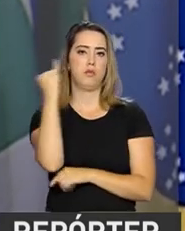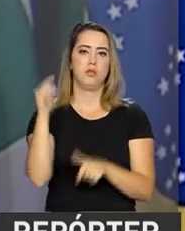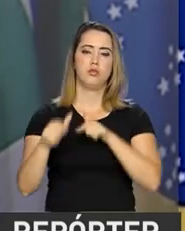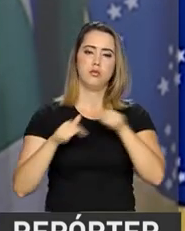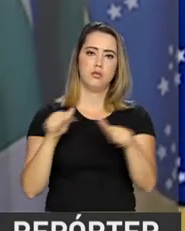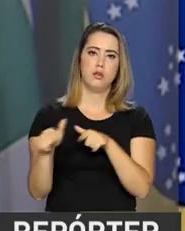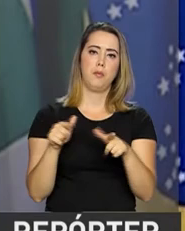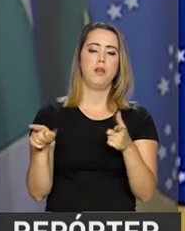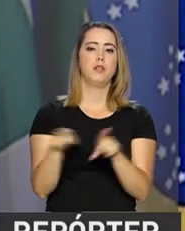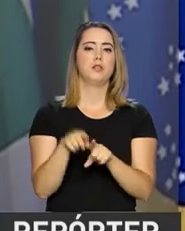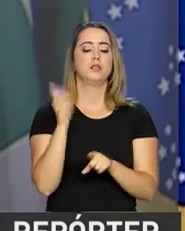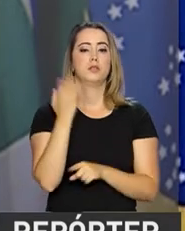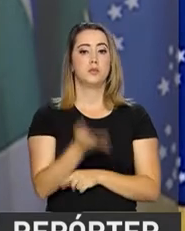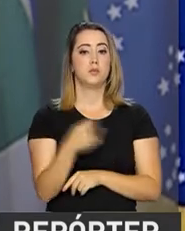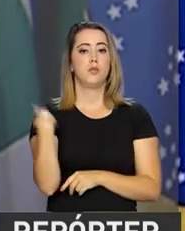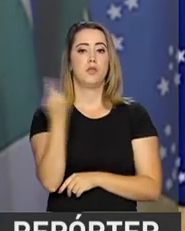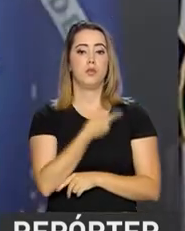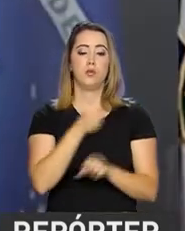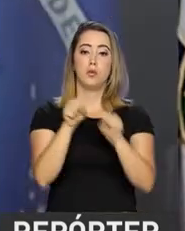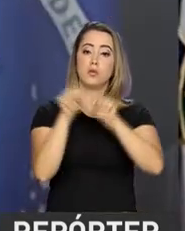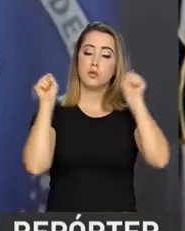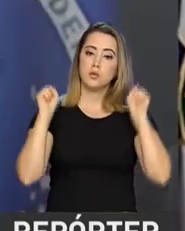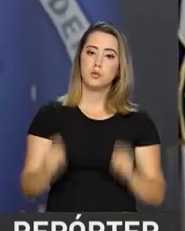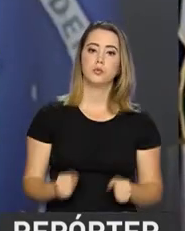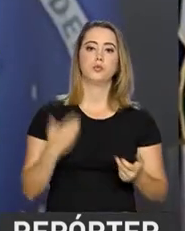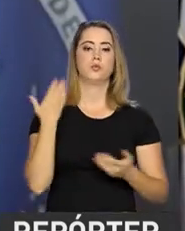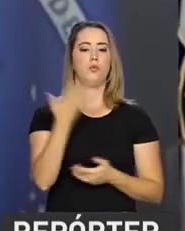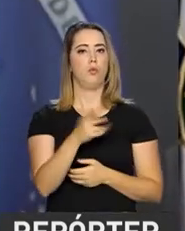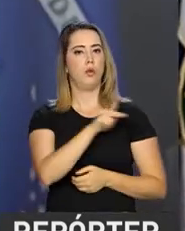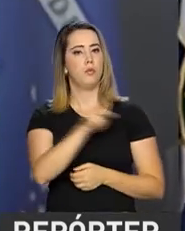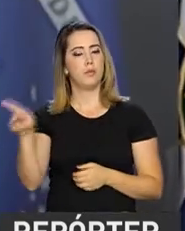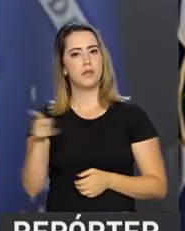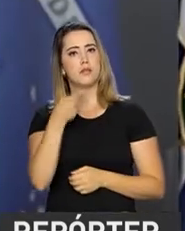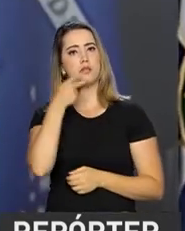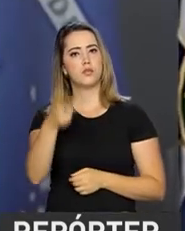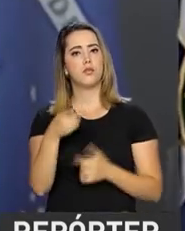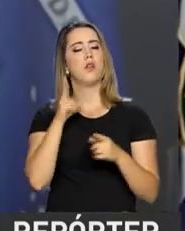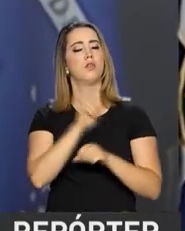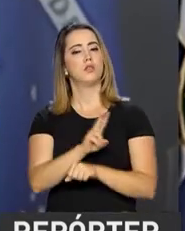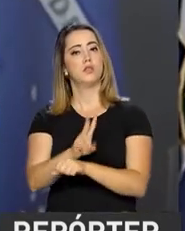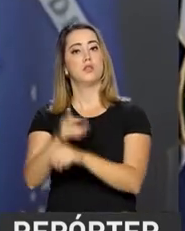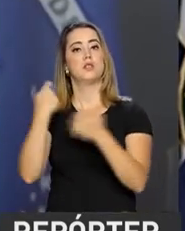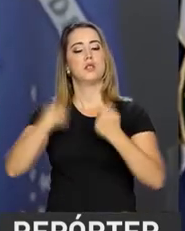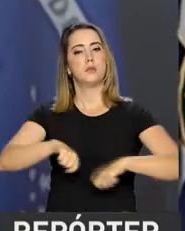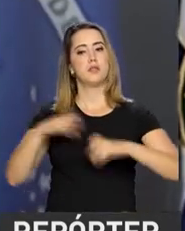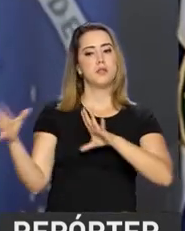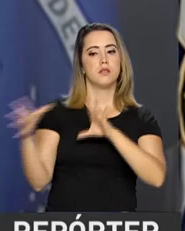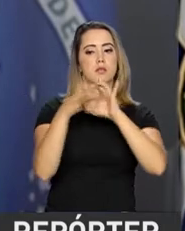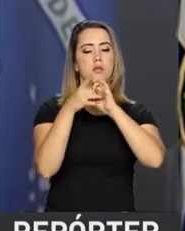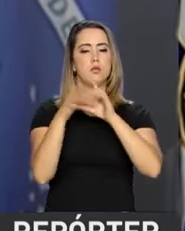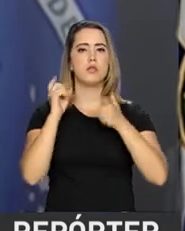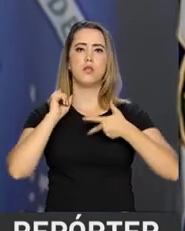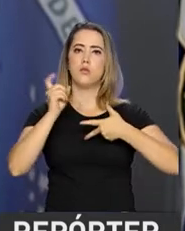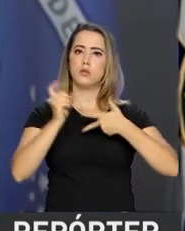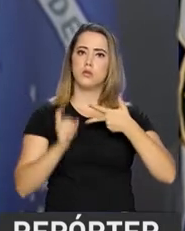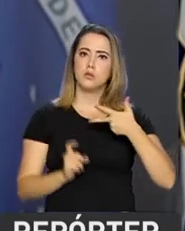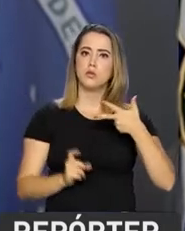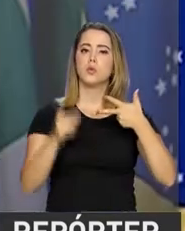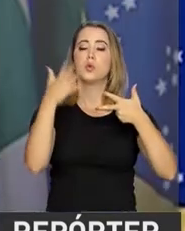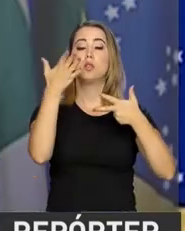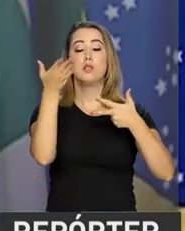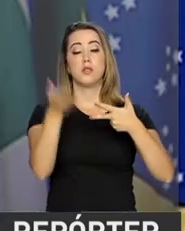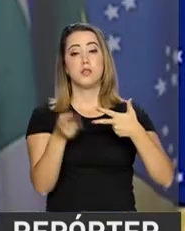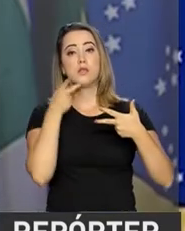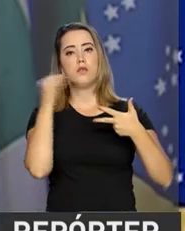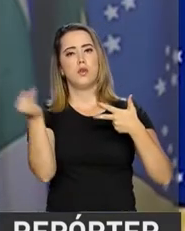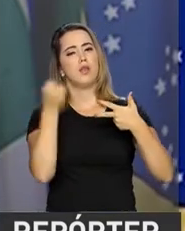fundamentais no nosso sistema michel temer voltou a defender a necessidade da harmonia entre os poderes e ressaltou